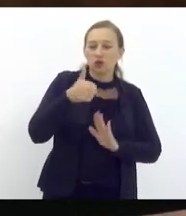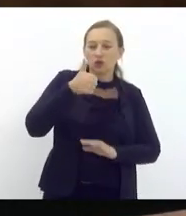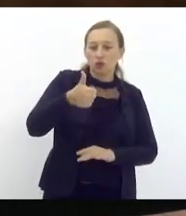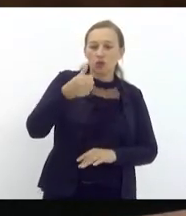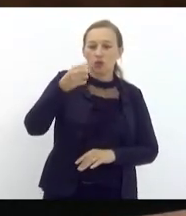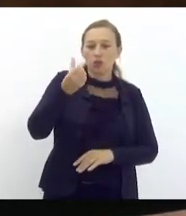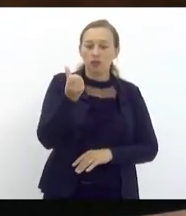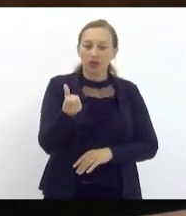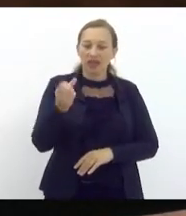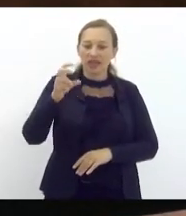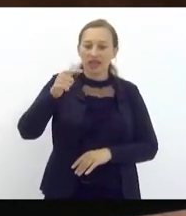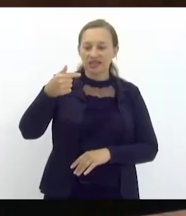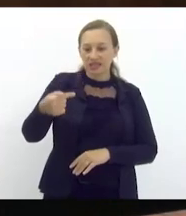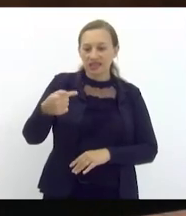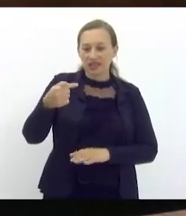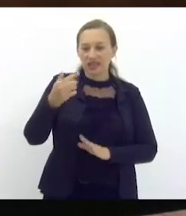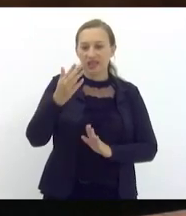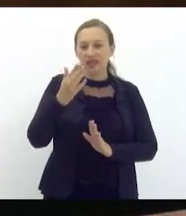167/23